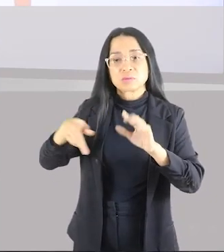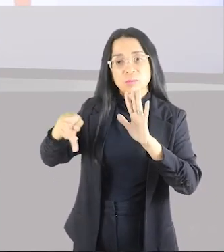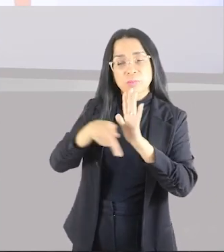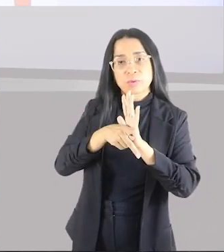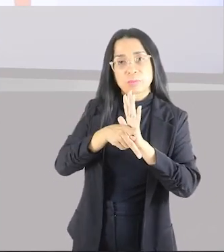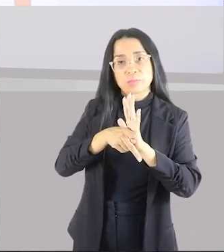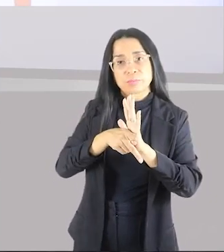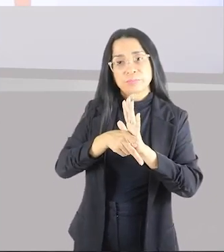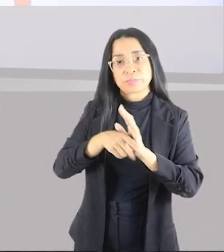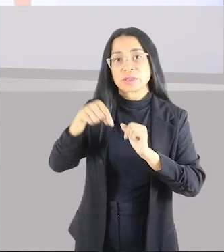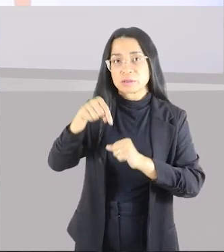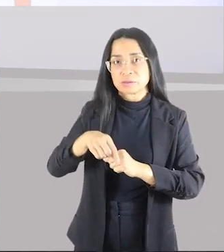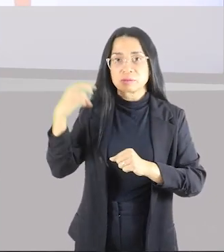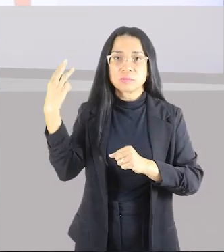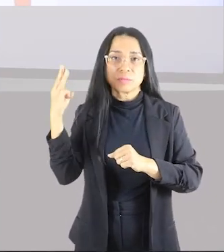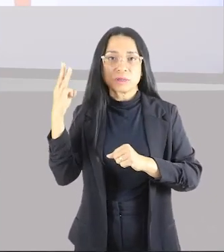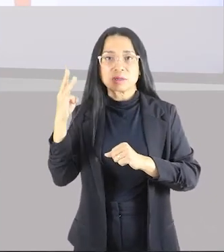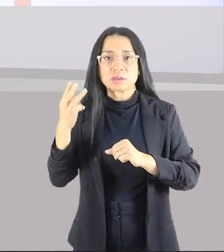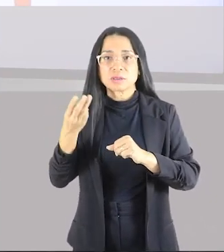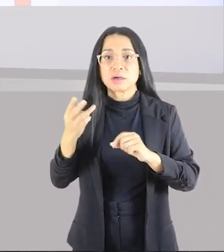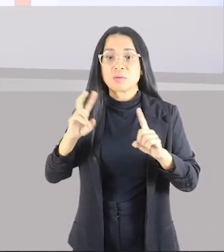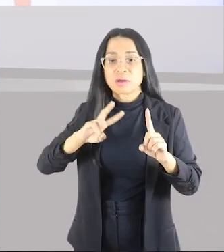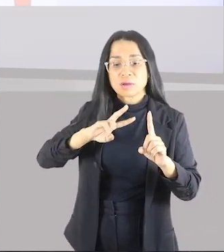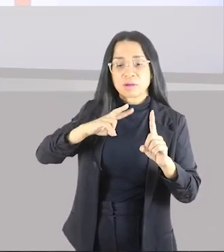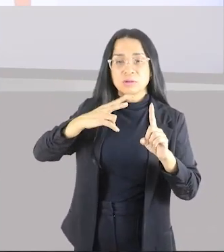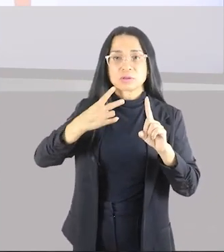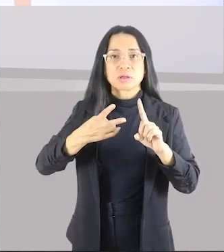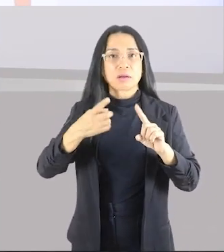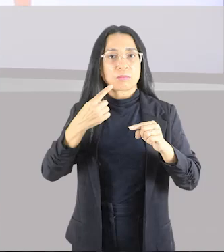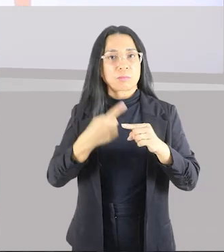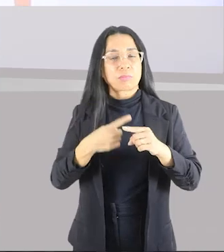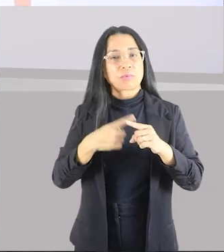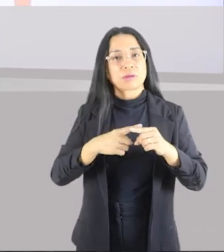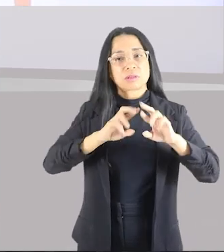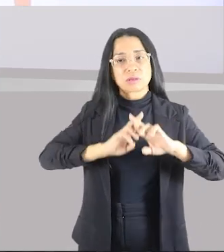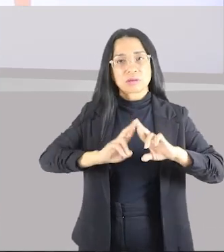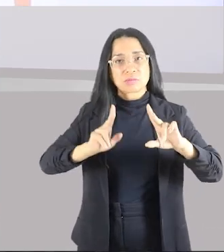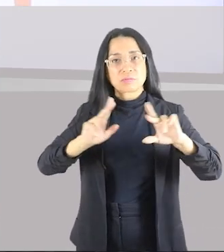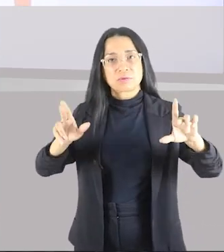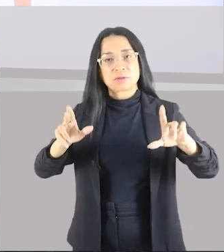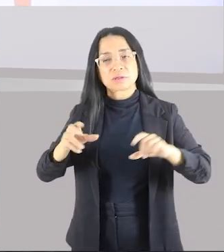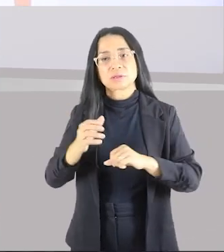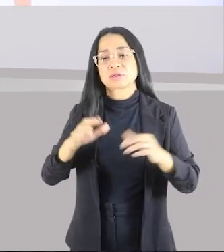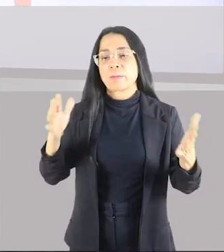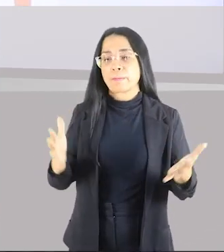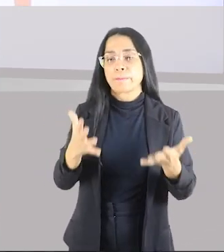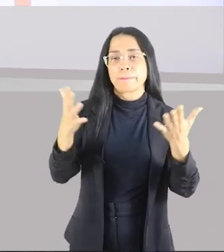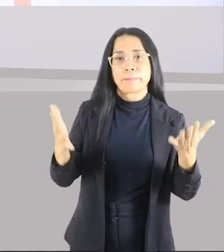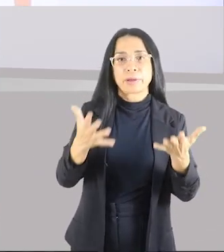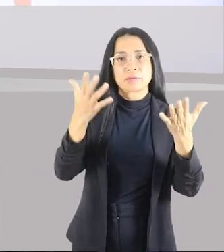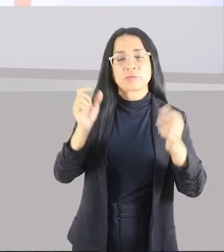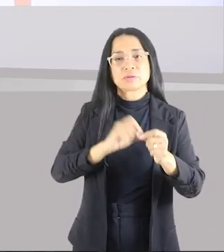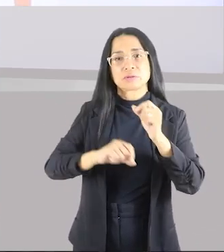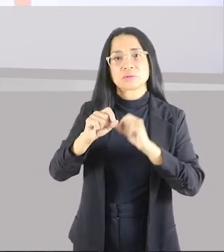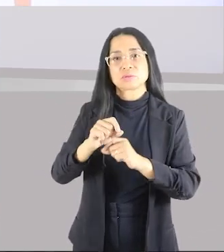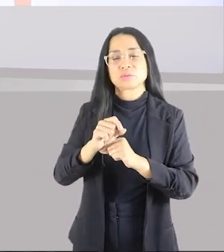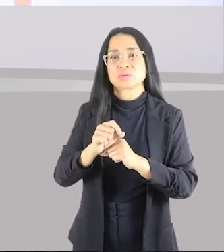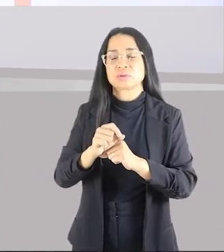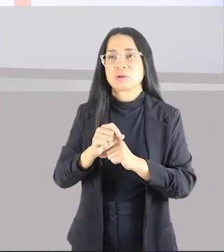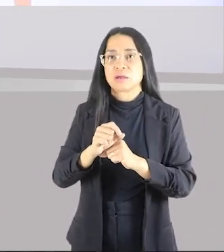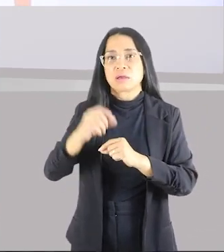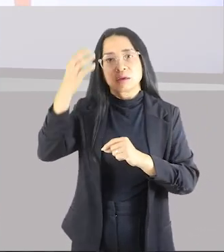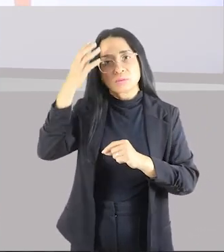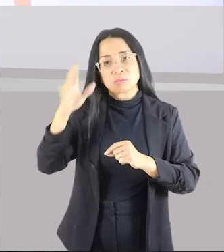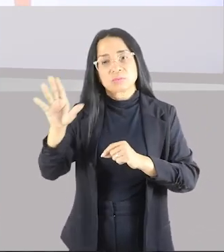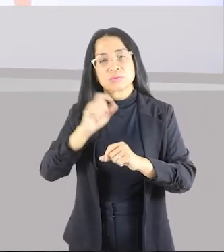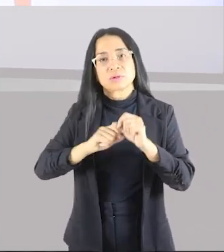destaque no Brasil e também no mundo por diversas manifestações culturais, como o Bumba Meu Boi e como a nossa própria culinária. E assim, todas